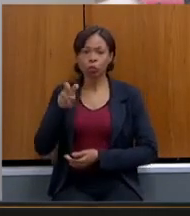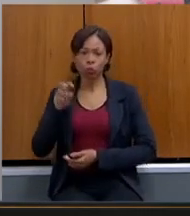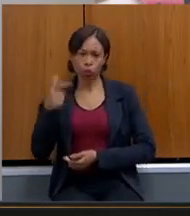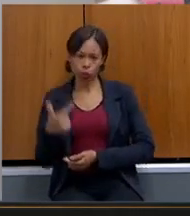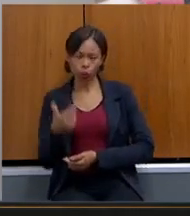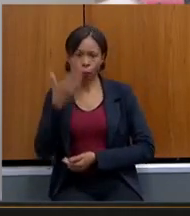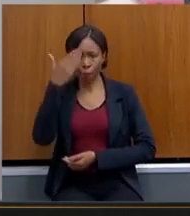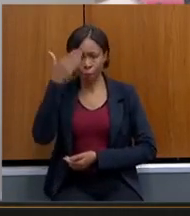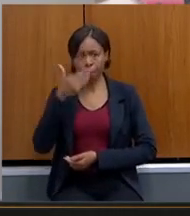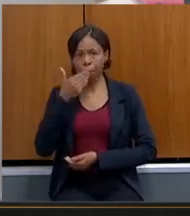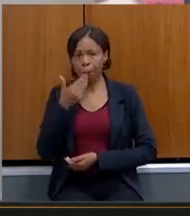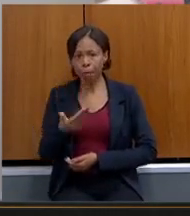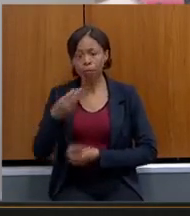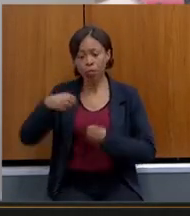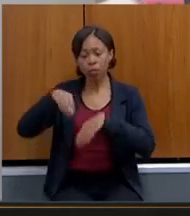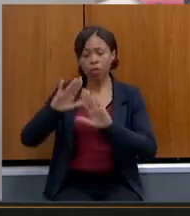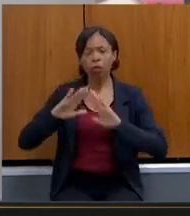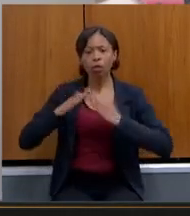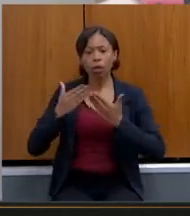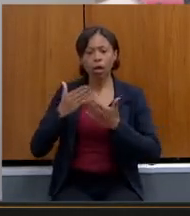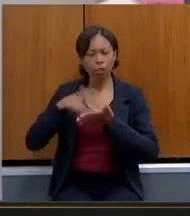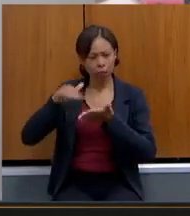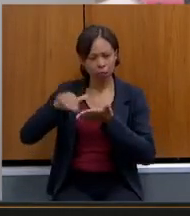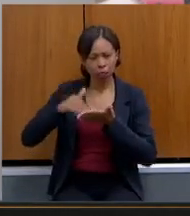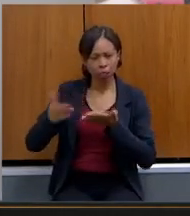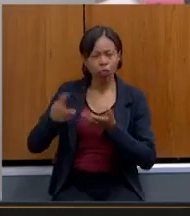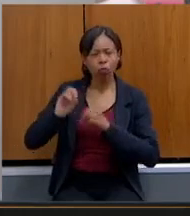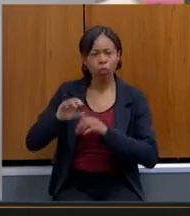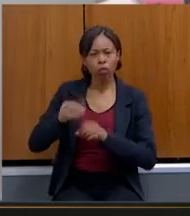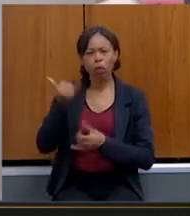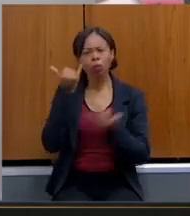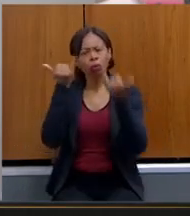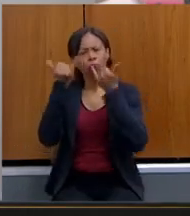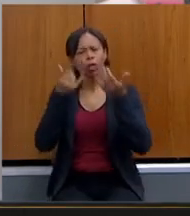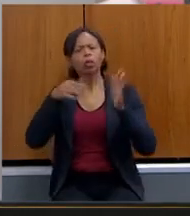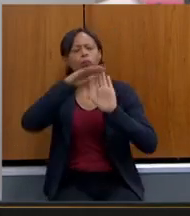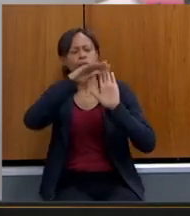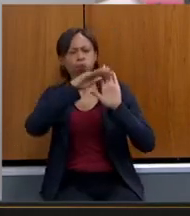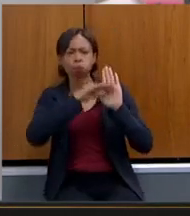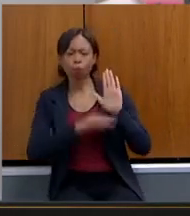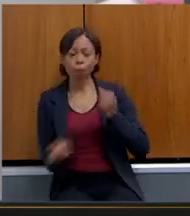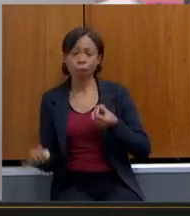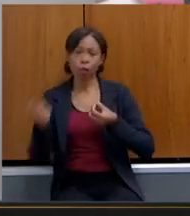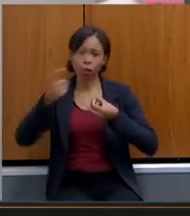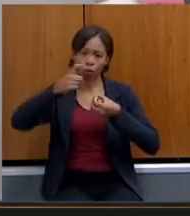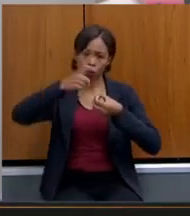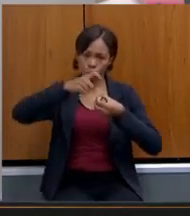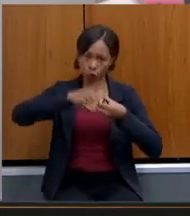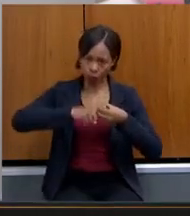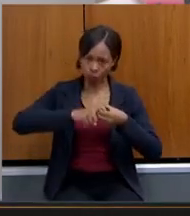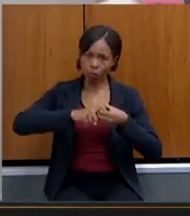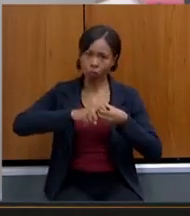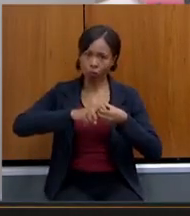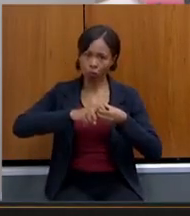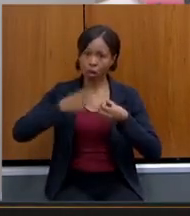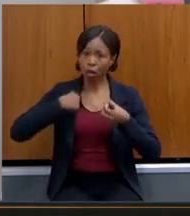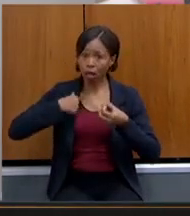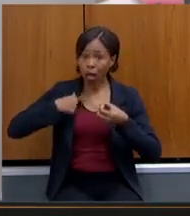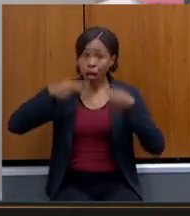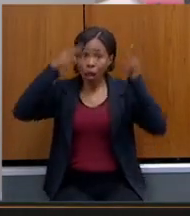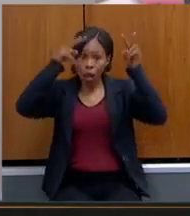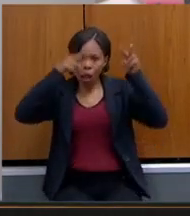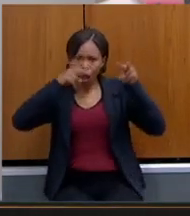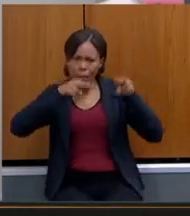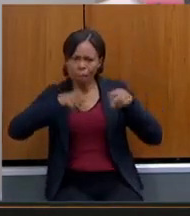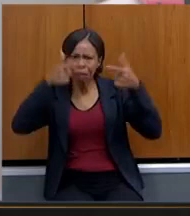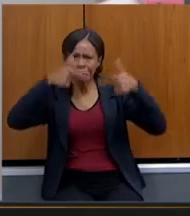requer que seja encaminhado à Secretaria de Estado da Educação pedido de informações sobre o cronograma para retomada eu estou fazendo a leitura